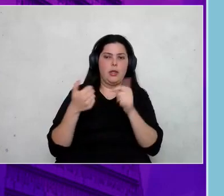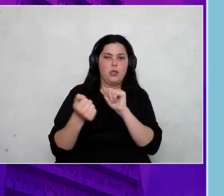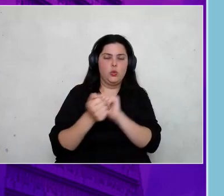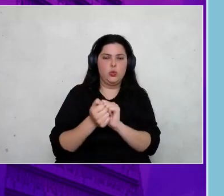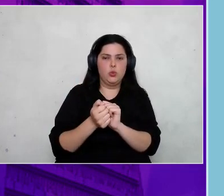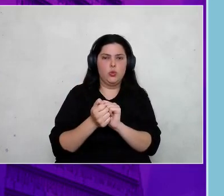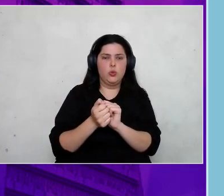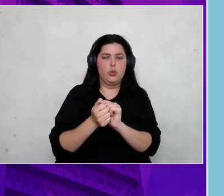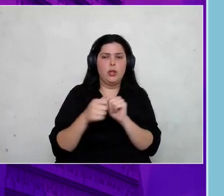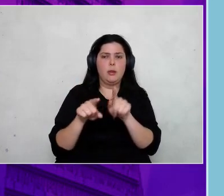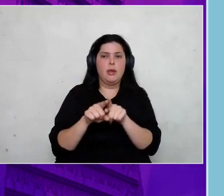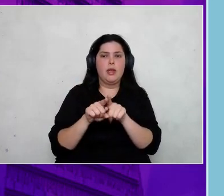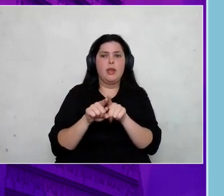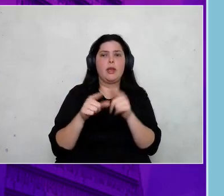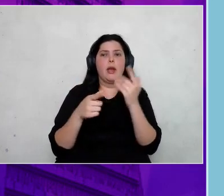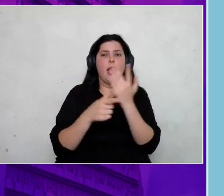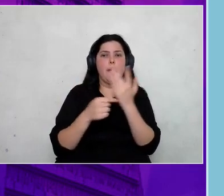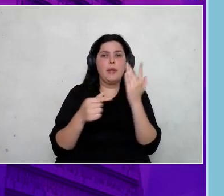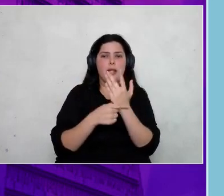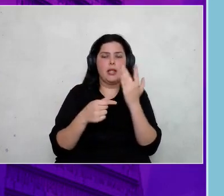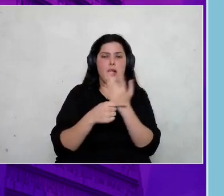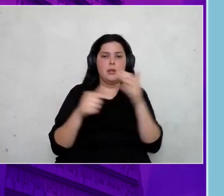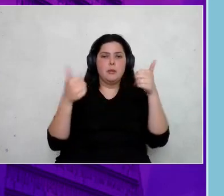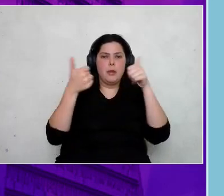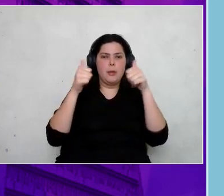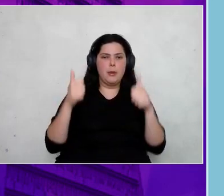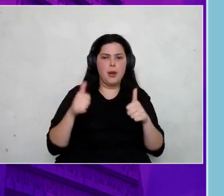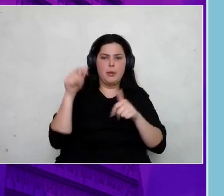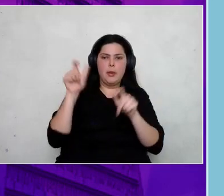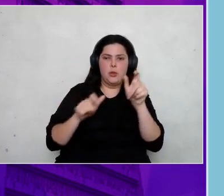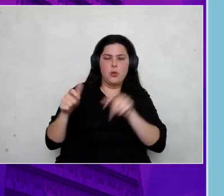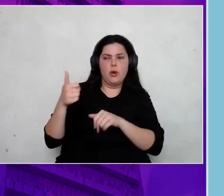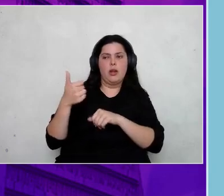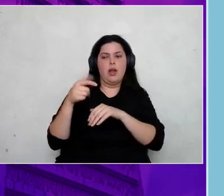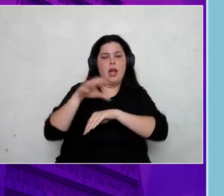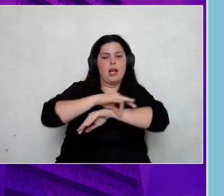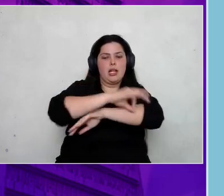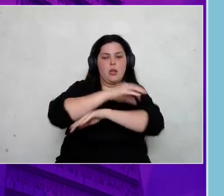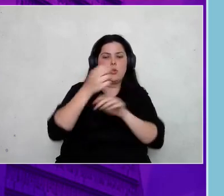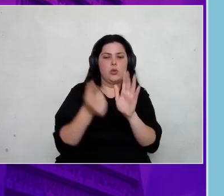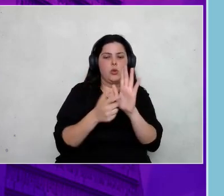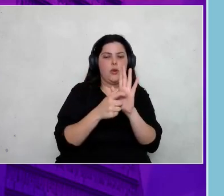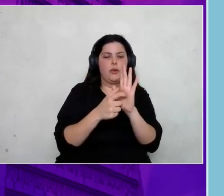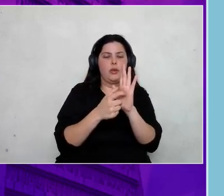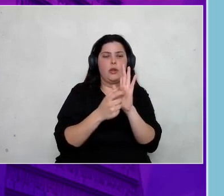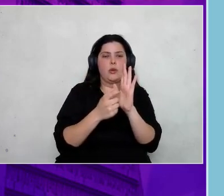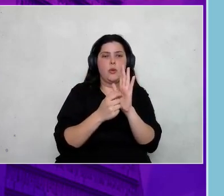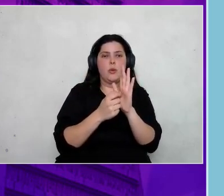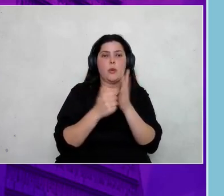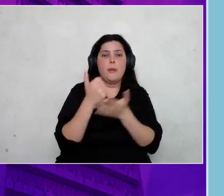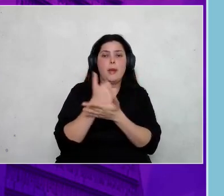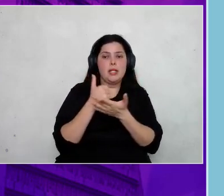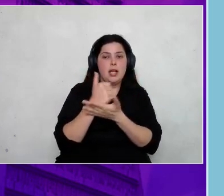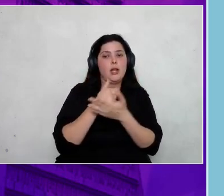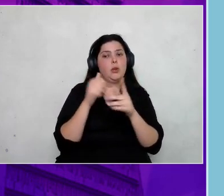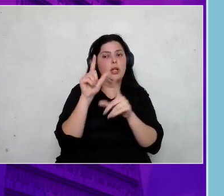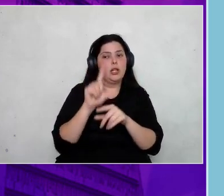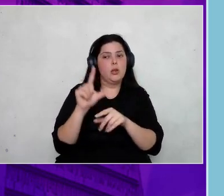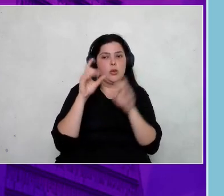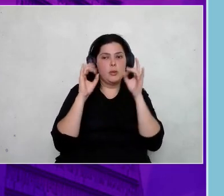de habilidades desejadas em uma pessoa arquiteta de software com base em literatura bem especializada de